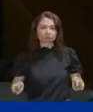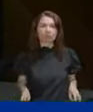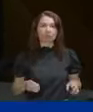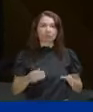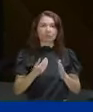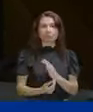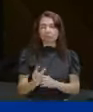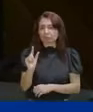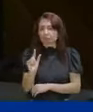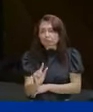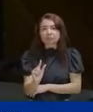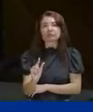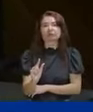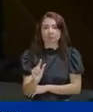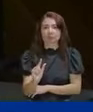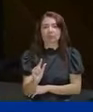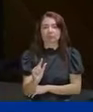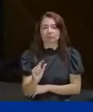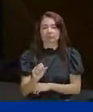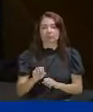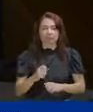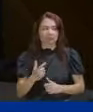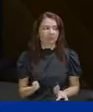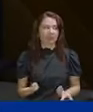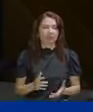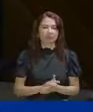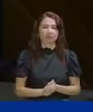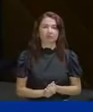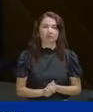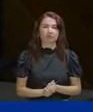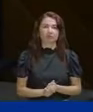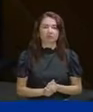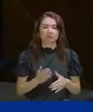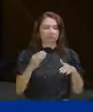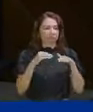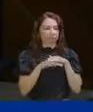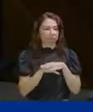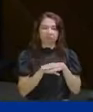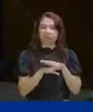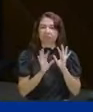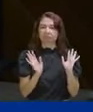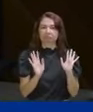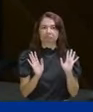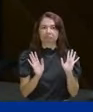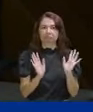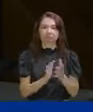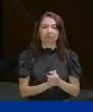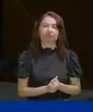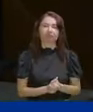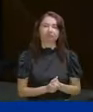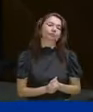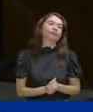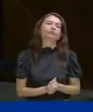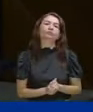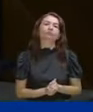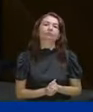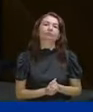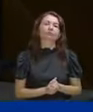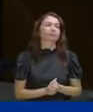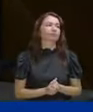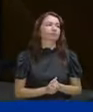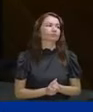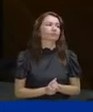na parte mínima, embora pareça dizer trancar ou não trancar, mas eu penso como o doutor Anselmo.